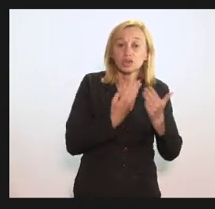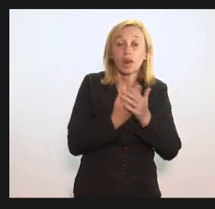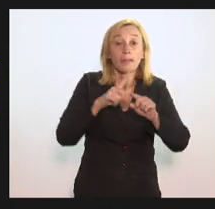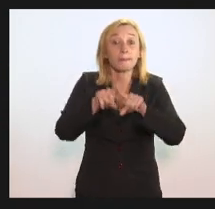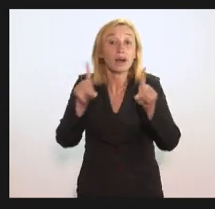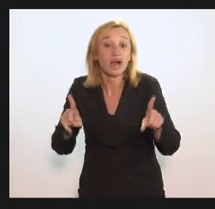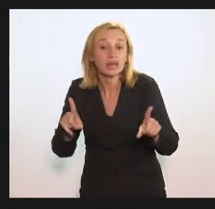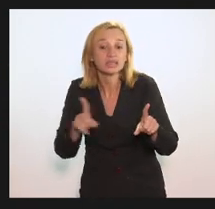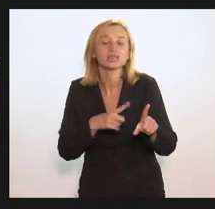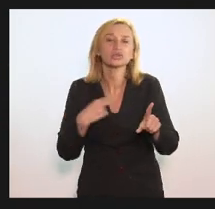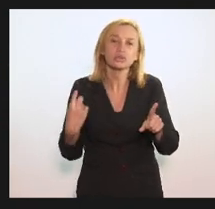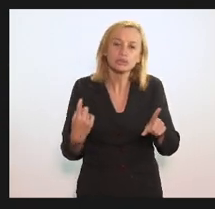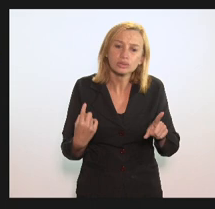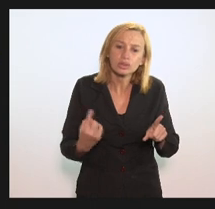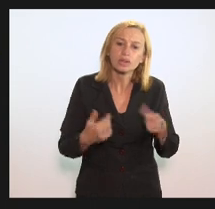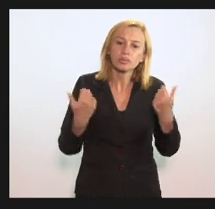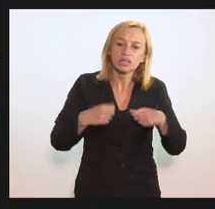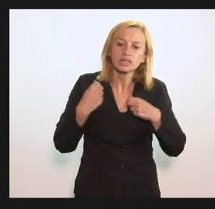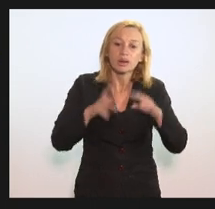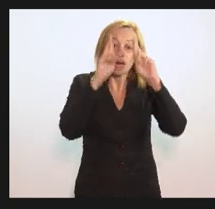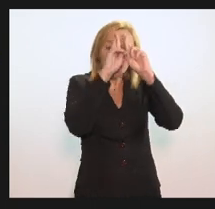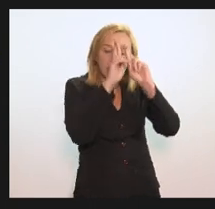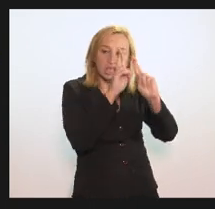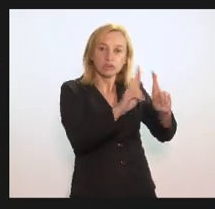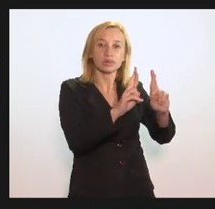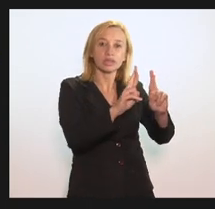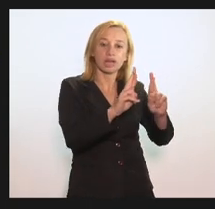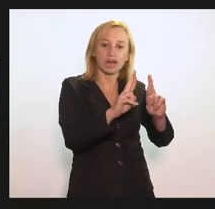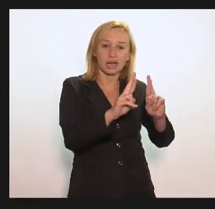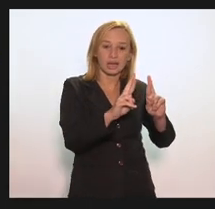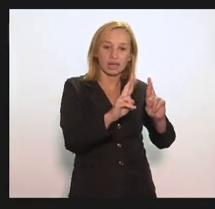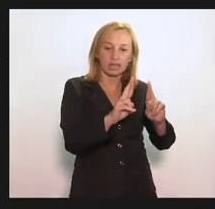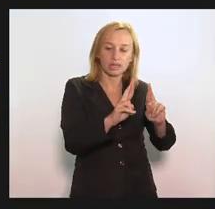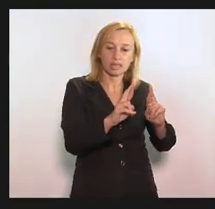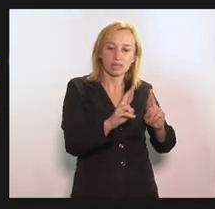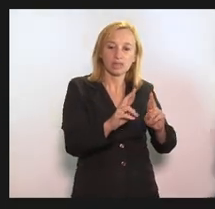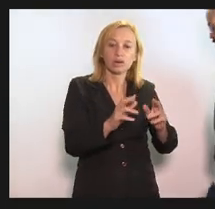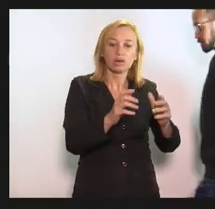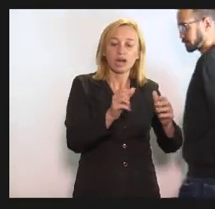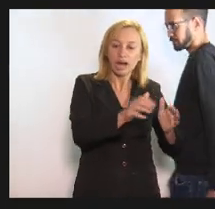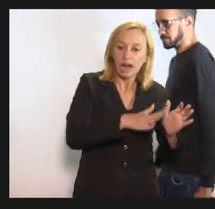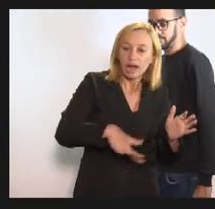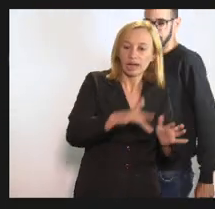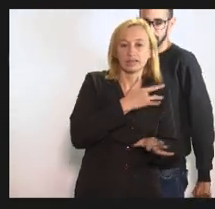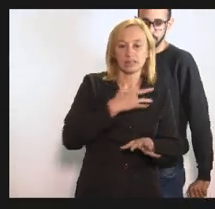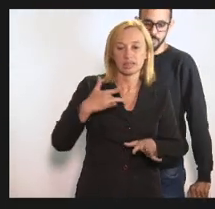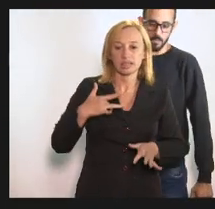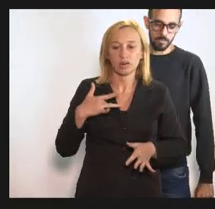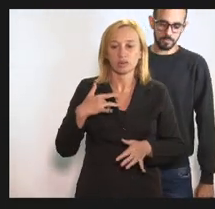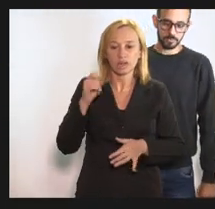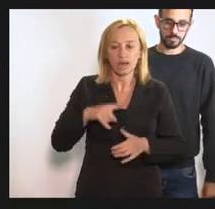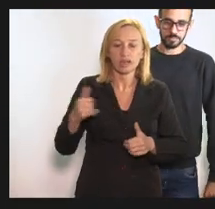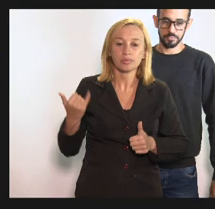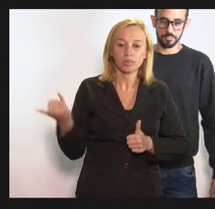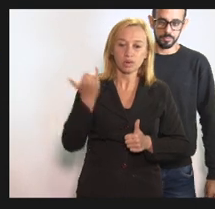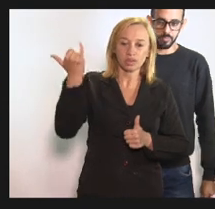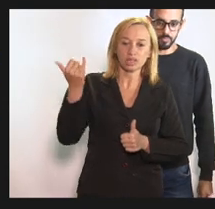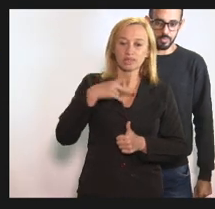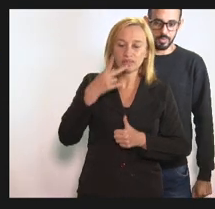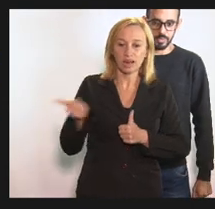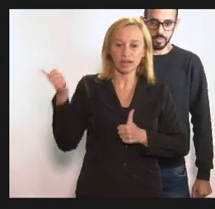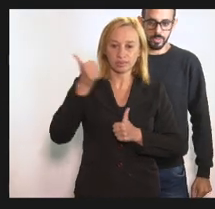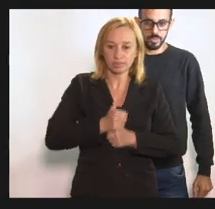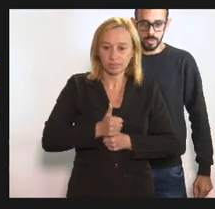mas nós temos que respeitar as autoridades sanitárias. É importante a gente falar que não é